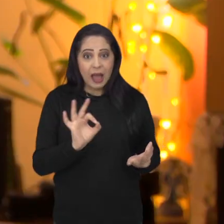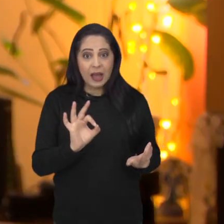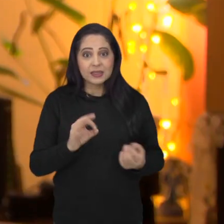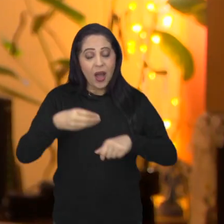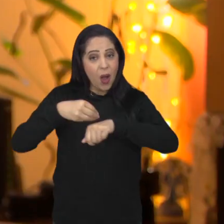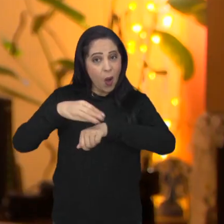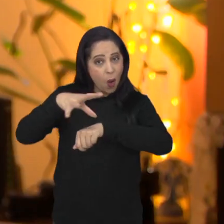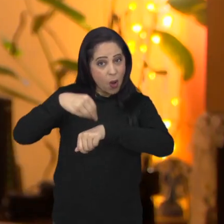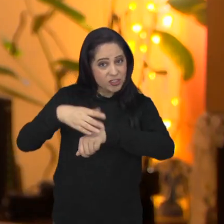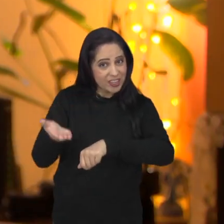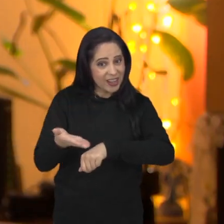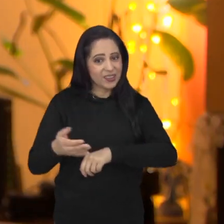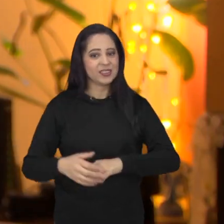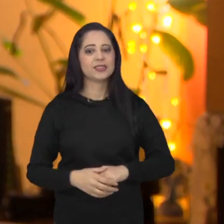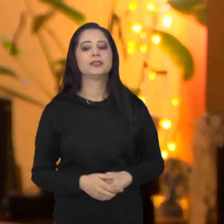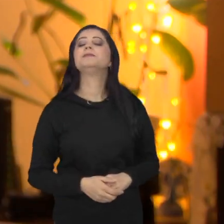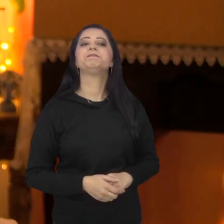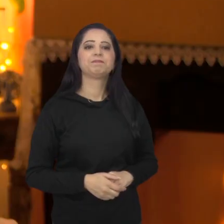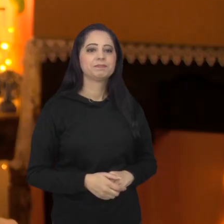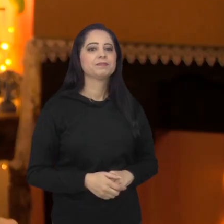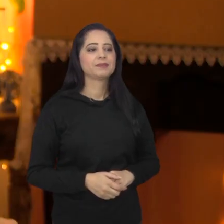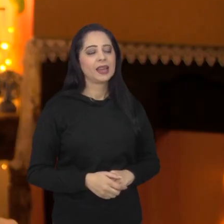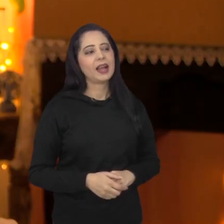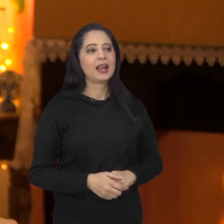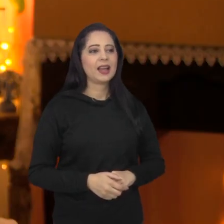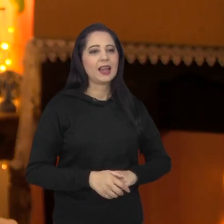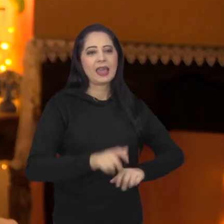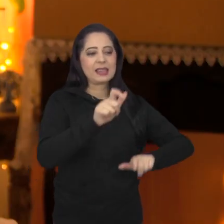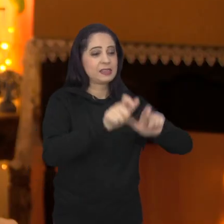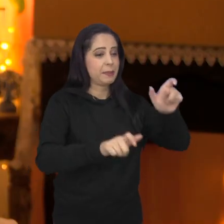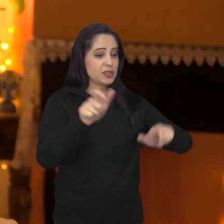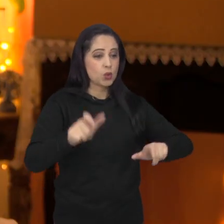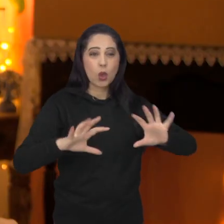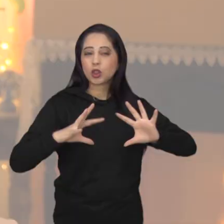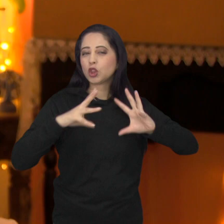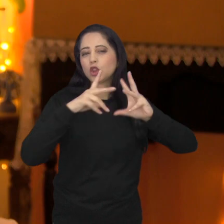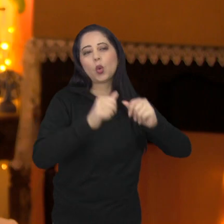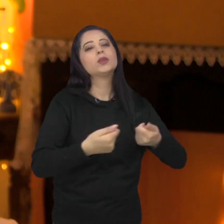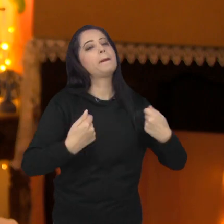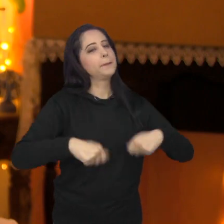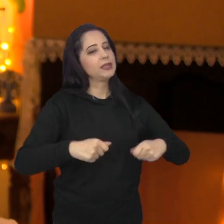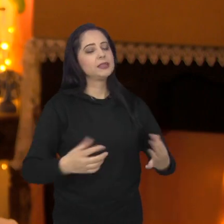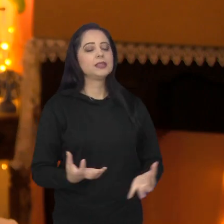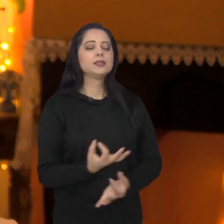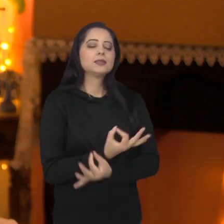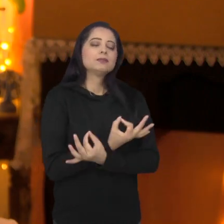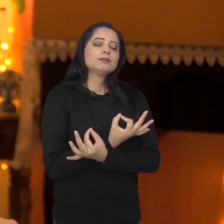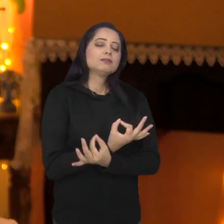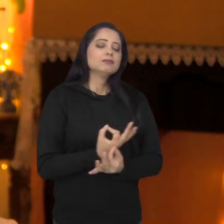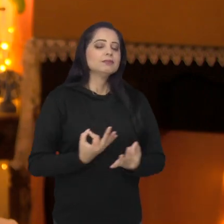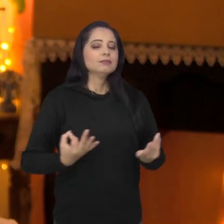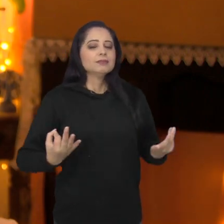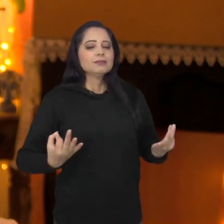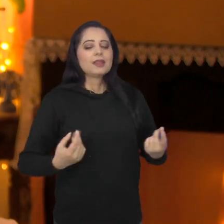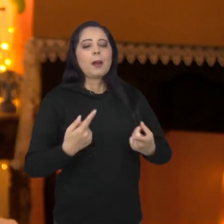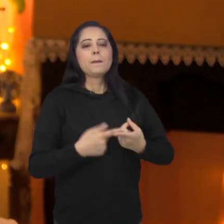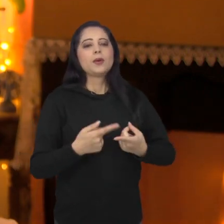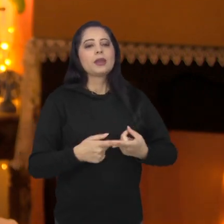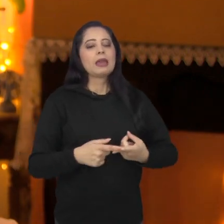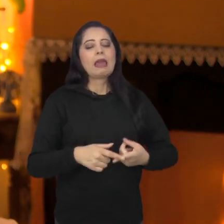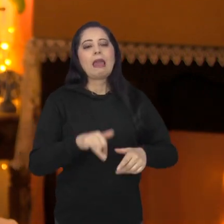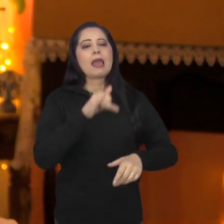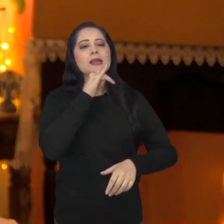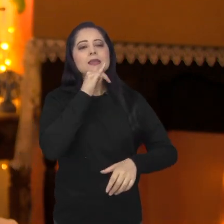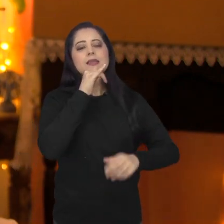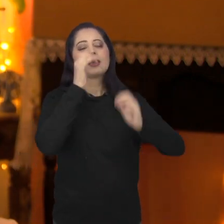presta atenção nas dicas da Adriana. Eu acho que todas as pessoas deveriam meditar. Esse vazio, quando a gente consegue atingir esse vazio